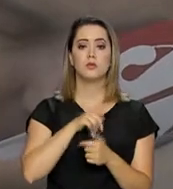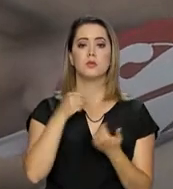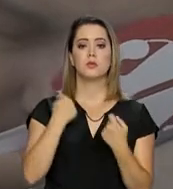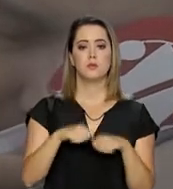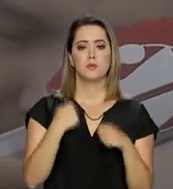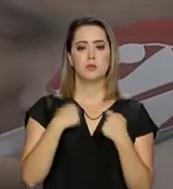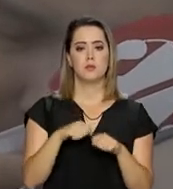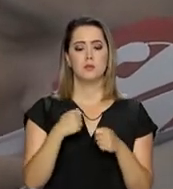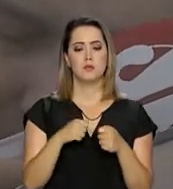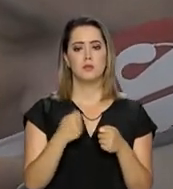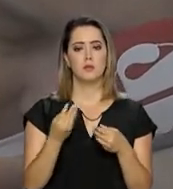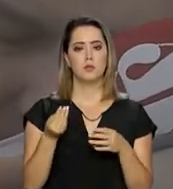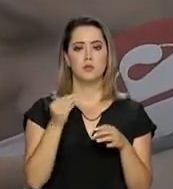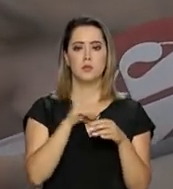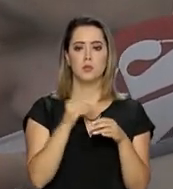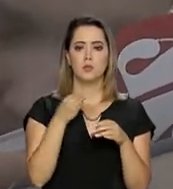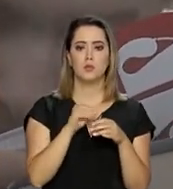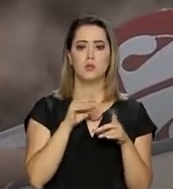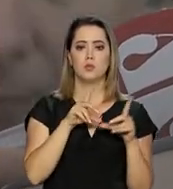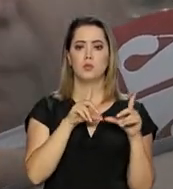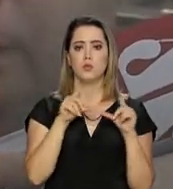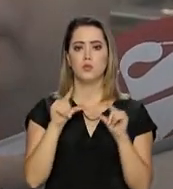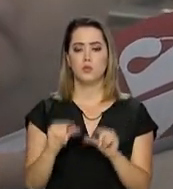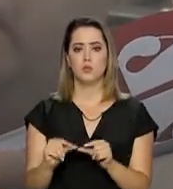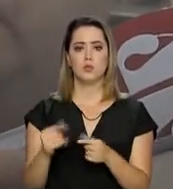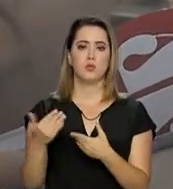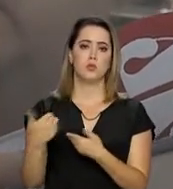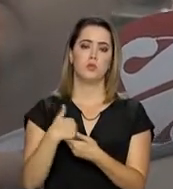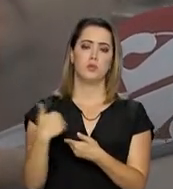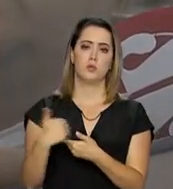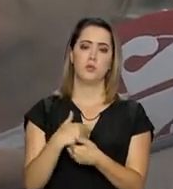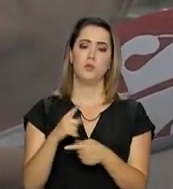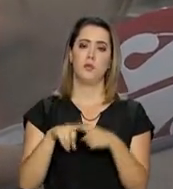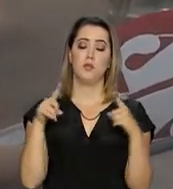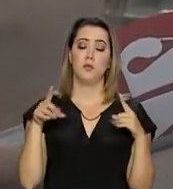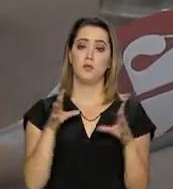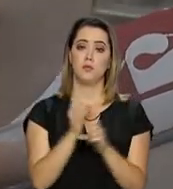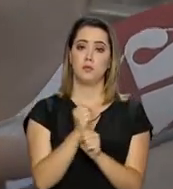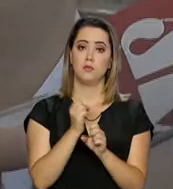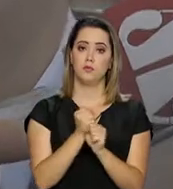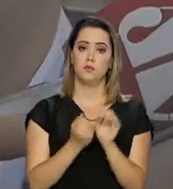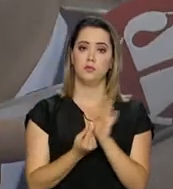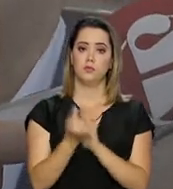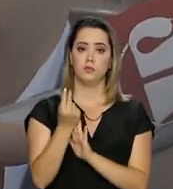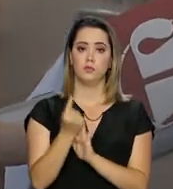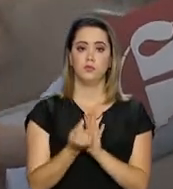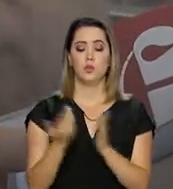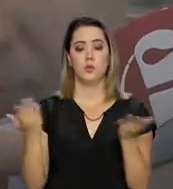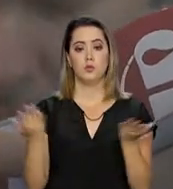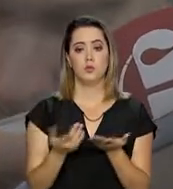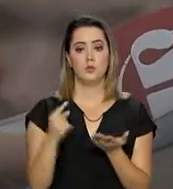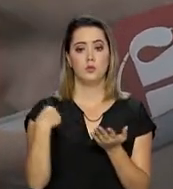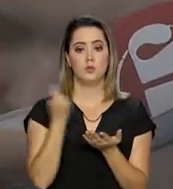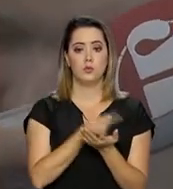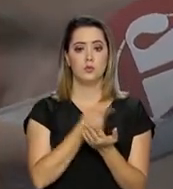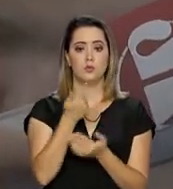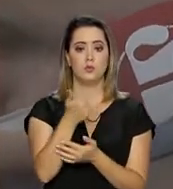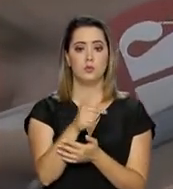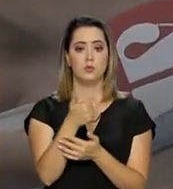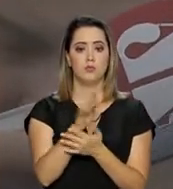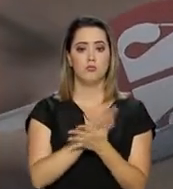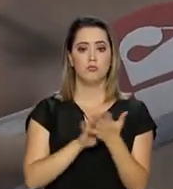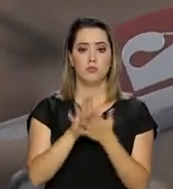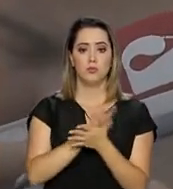necessário pra acomodar a queda de receita mas isso são cálculos ainda preliminares de mercado nós não temos